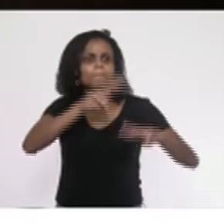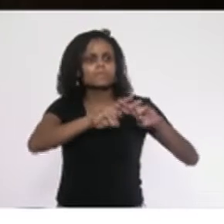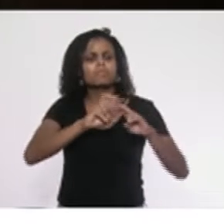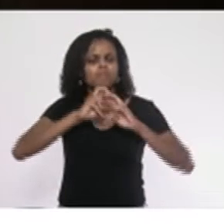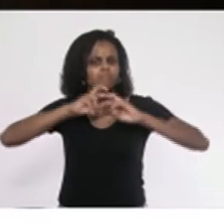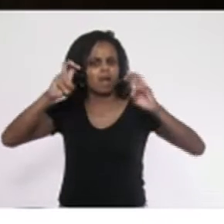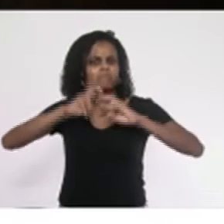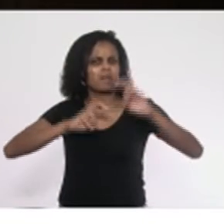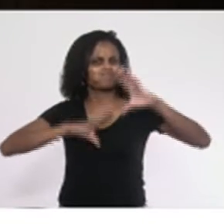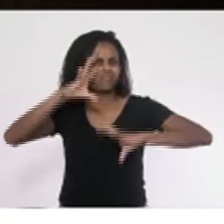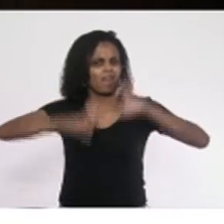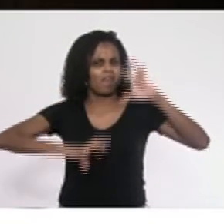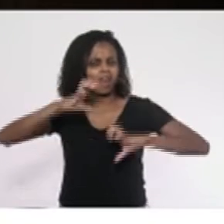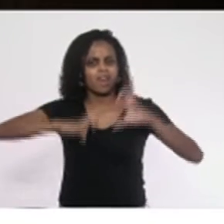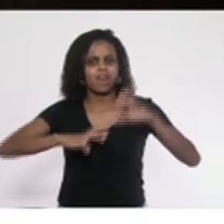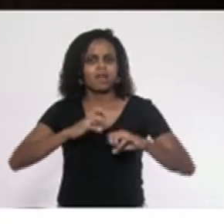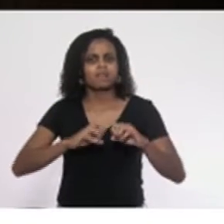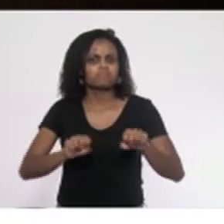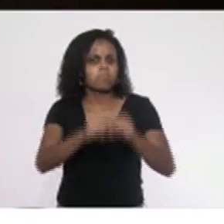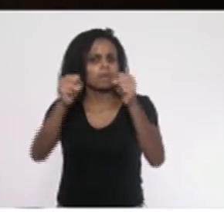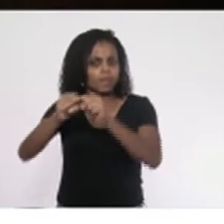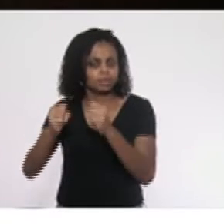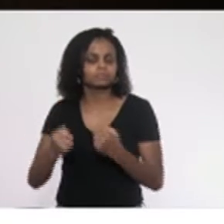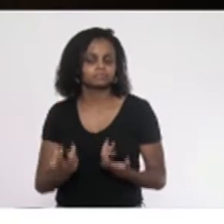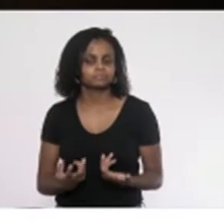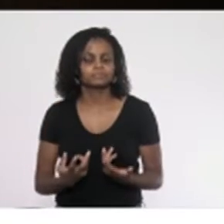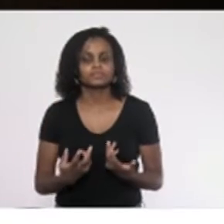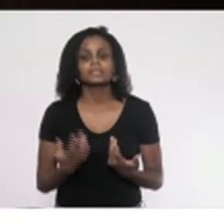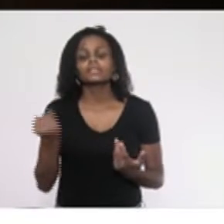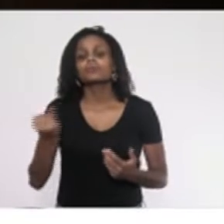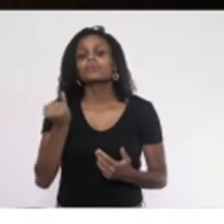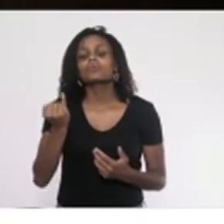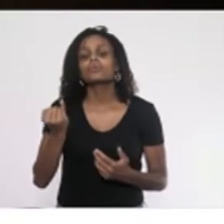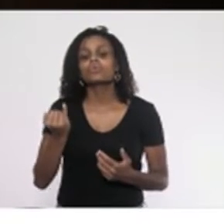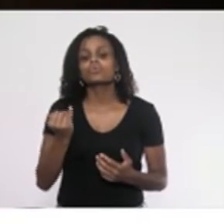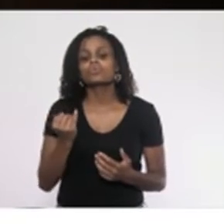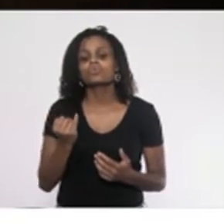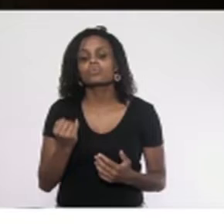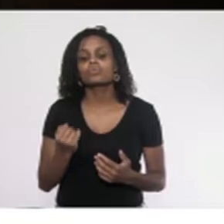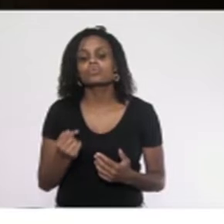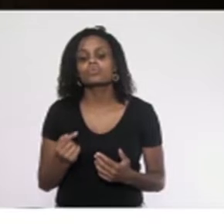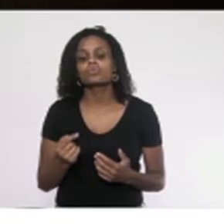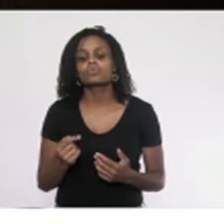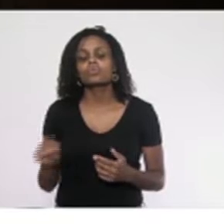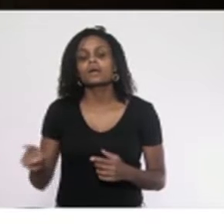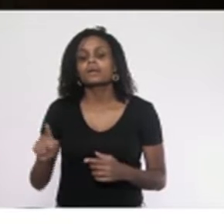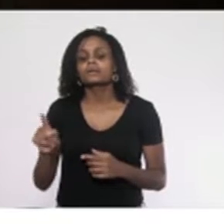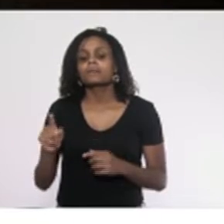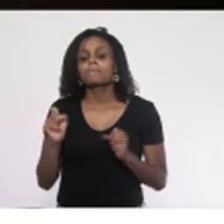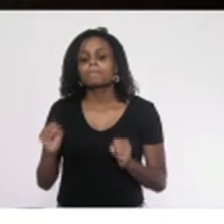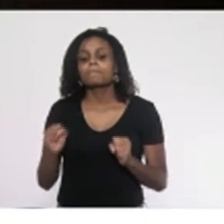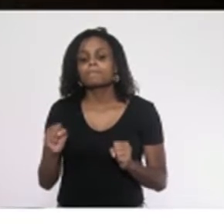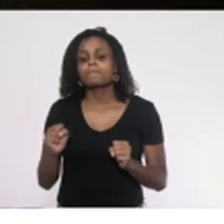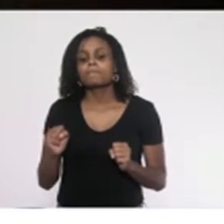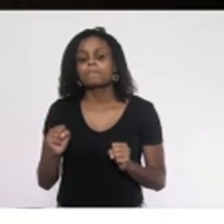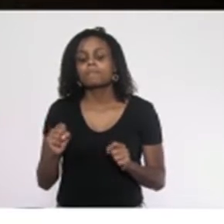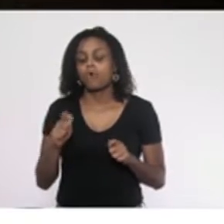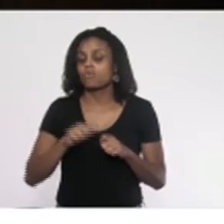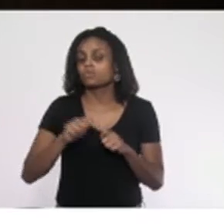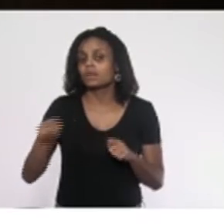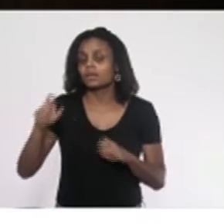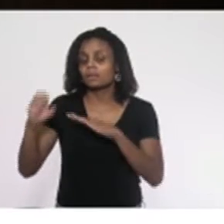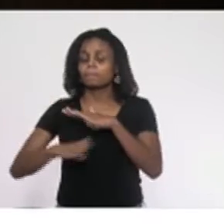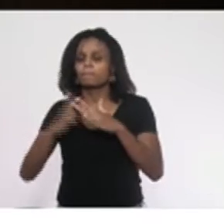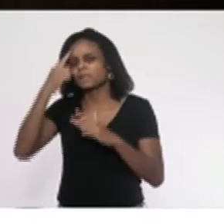com que esse indivíduo passe na frente pensando sempre, partindo da premissa que o executivo estará bem intencionado. Caso